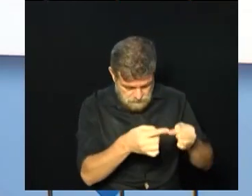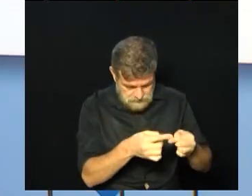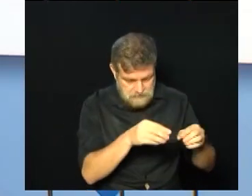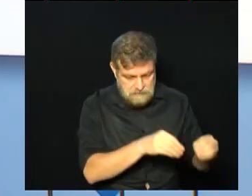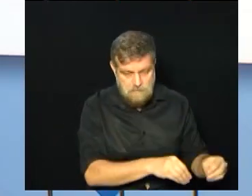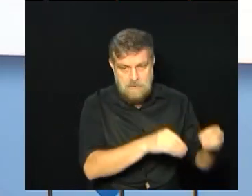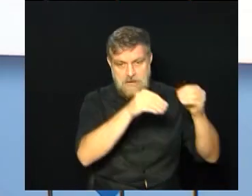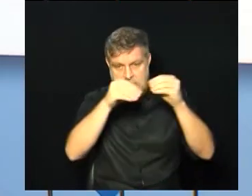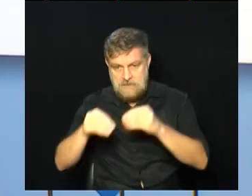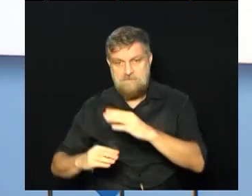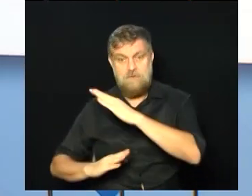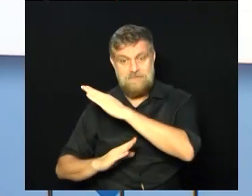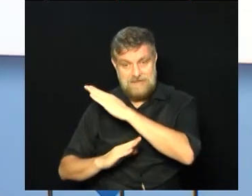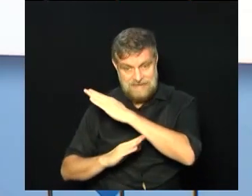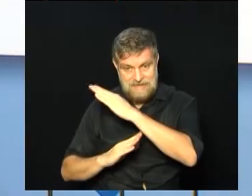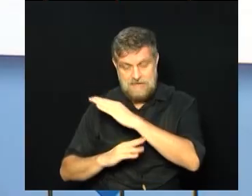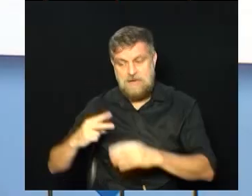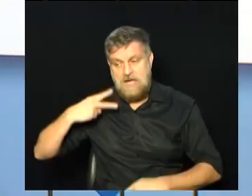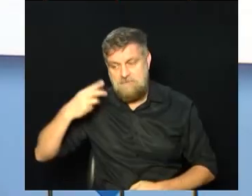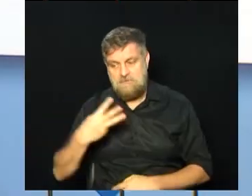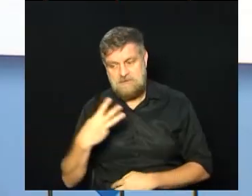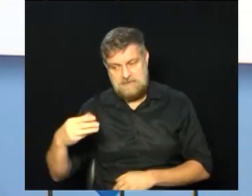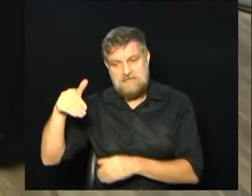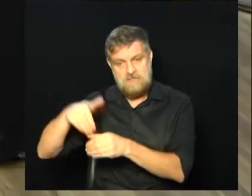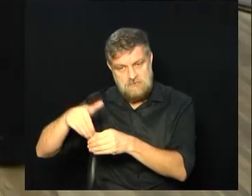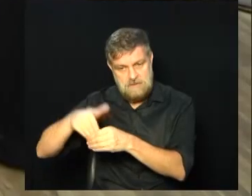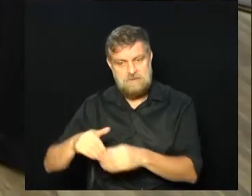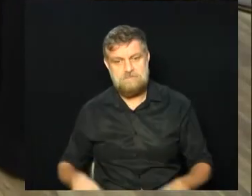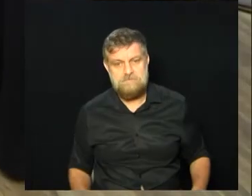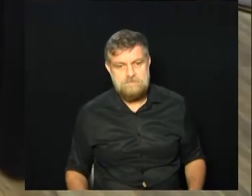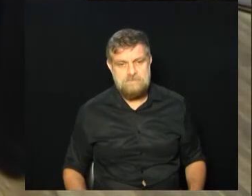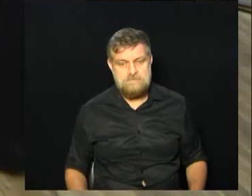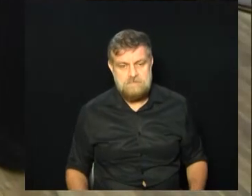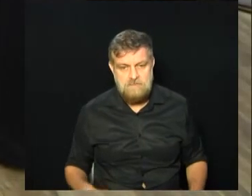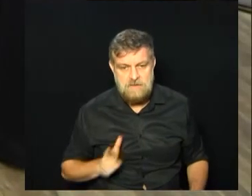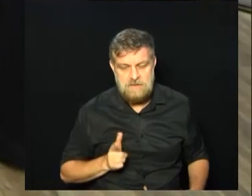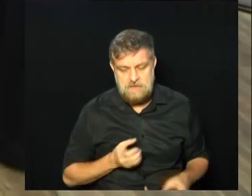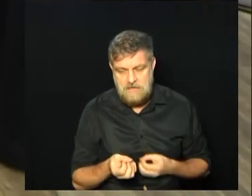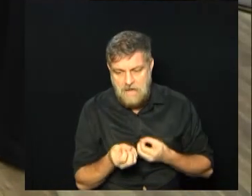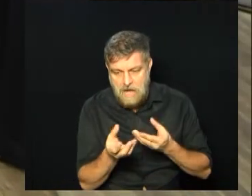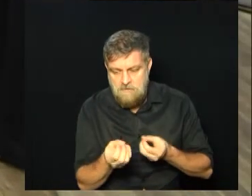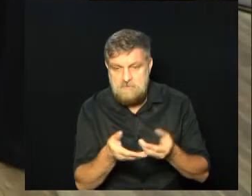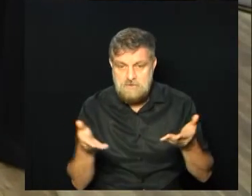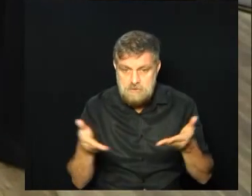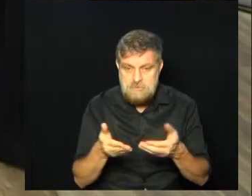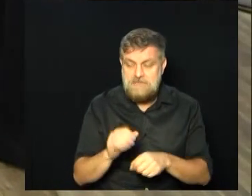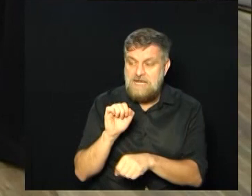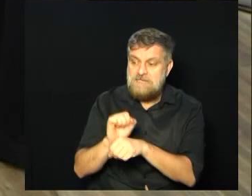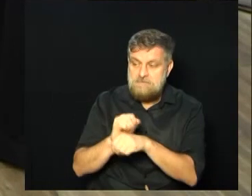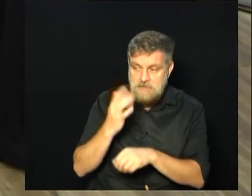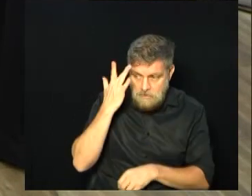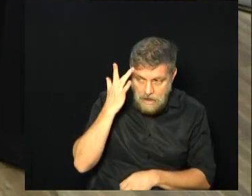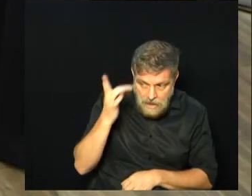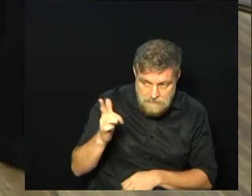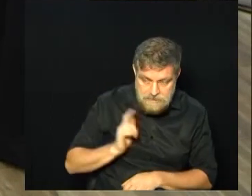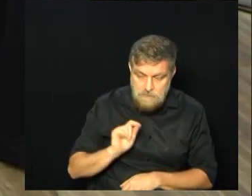eles ficam disponíveis para entrar então na pauta de votação. Mini, então estas foram as notícias de hoje. Eu te espero amanhã